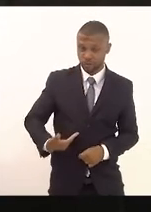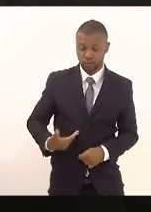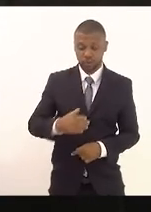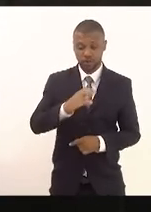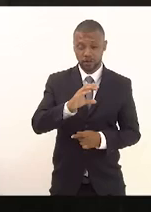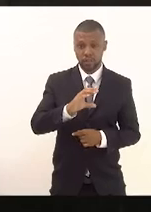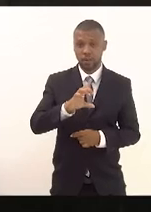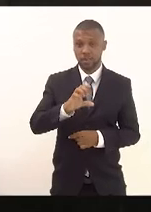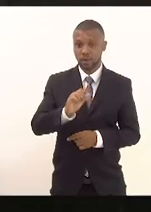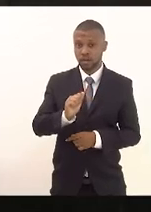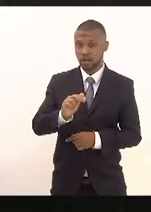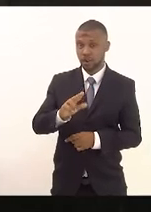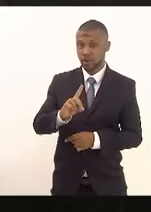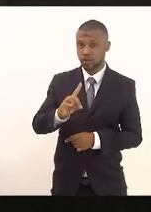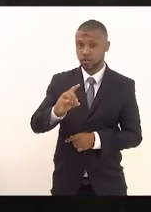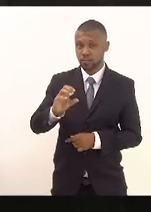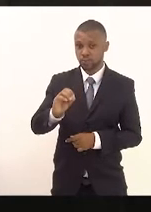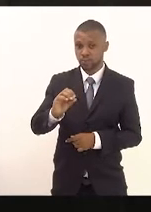entrou